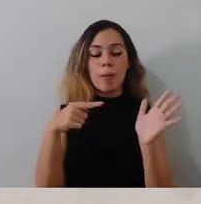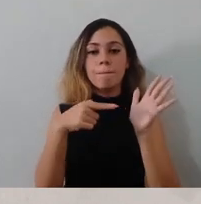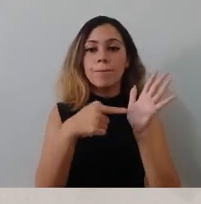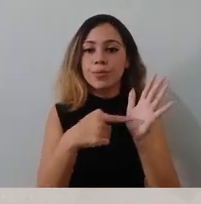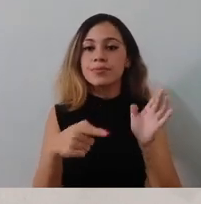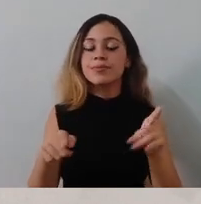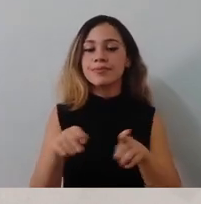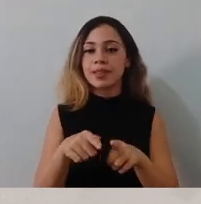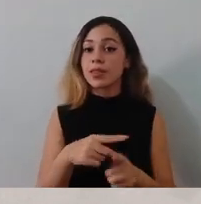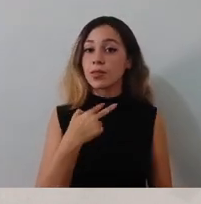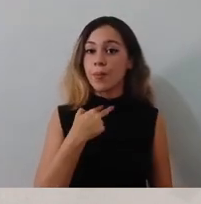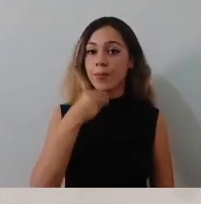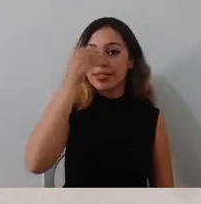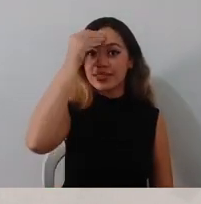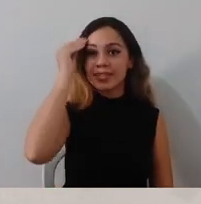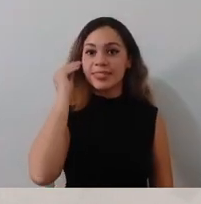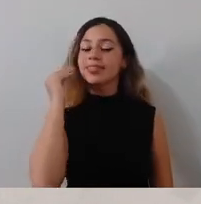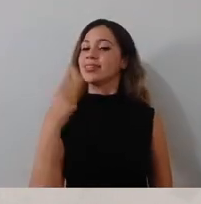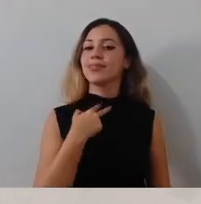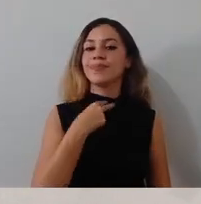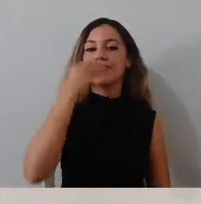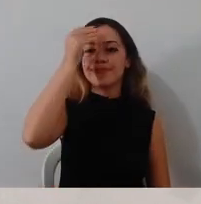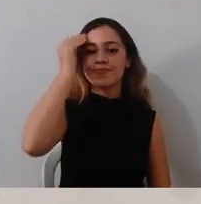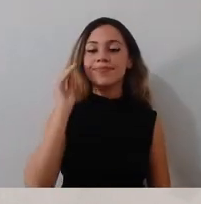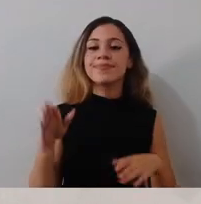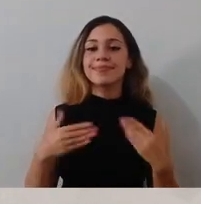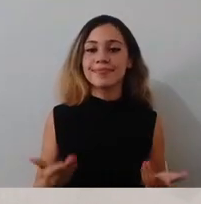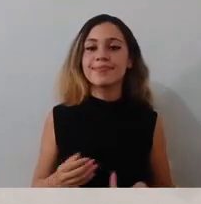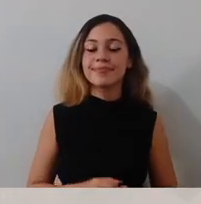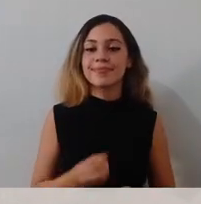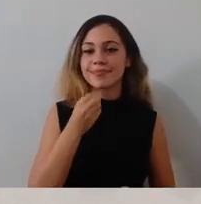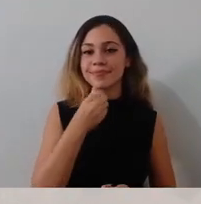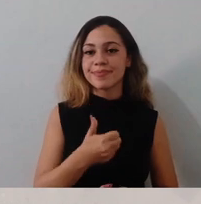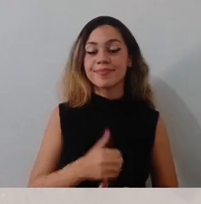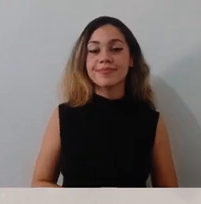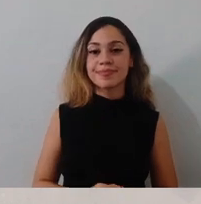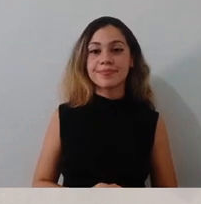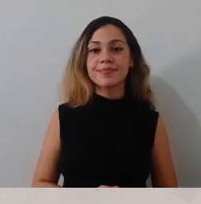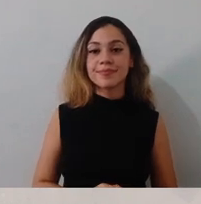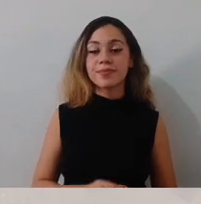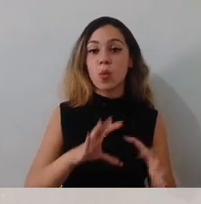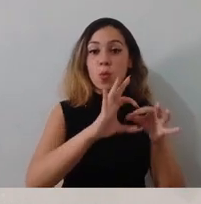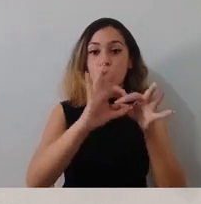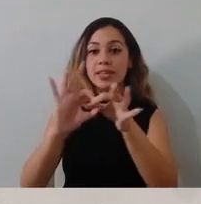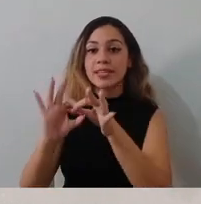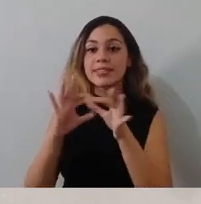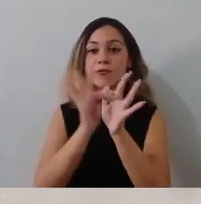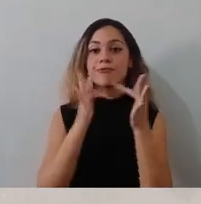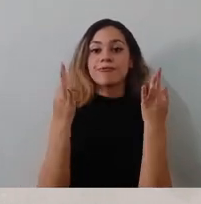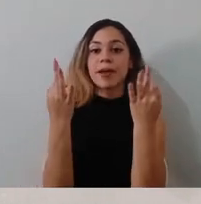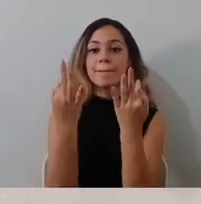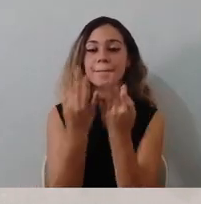ativa as notificações, o sininho, não posso esquecer, né, Mário? Mário tá aqui puxando minha orelha. Mas é isso. No YouTube, Conexão Famílias Atípicas. Conexão